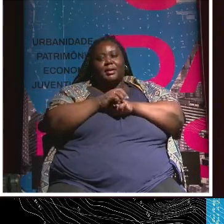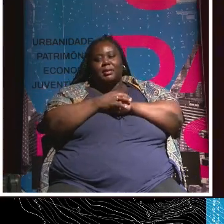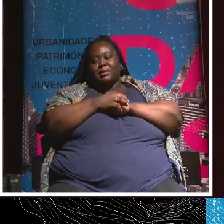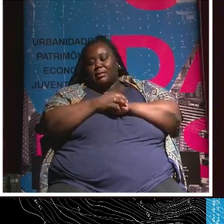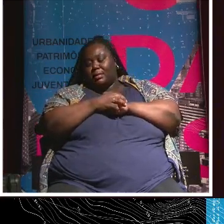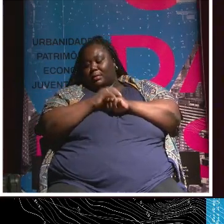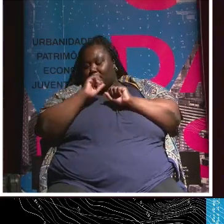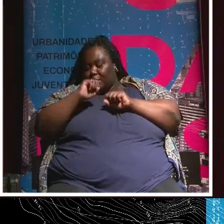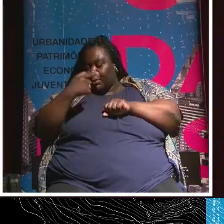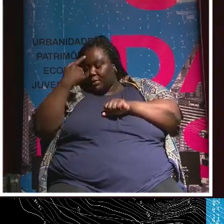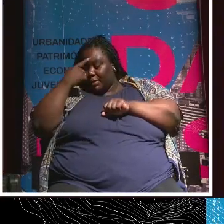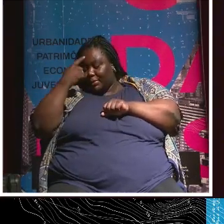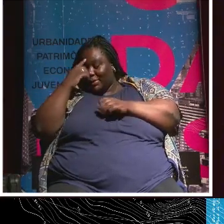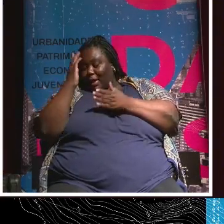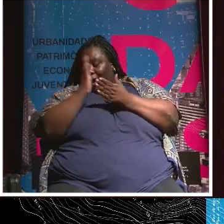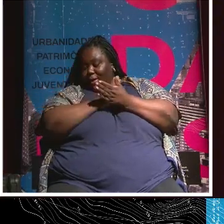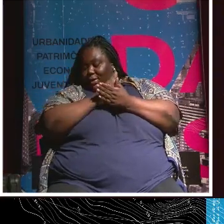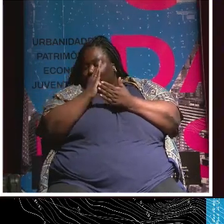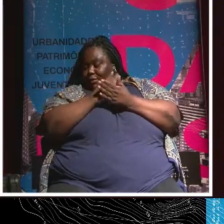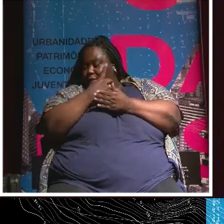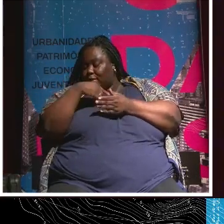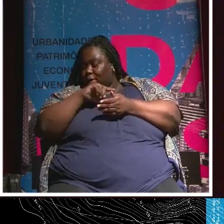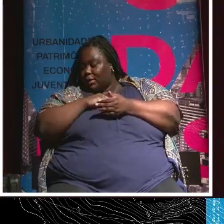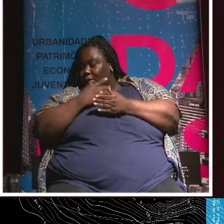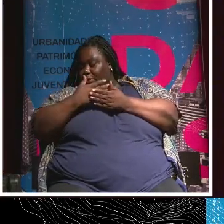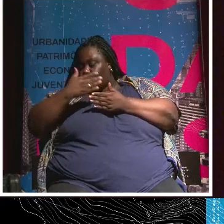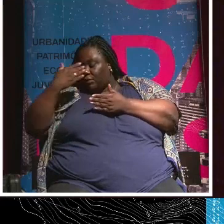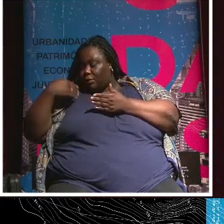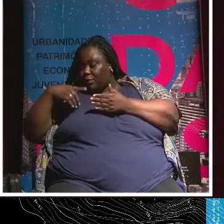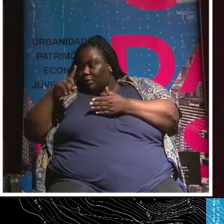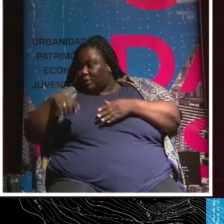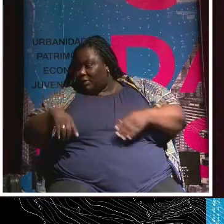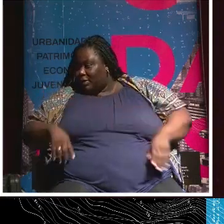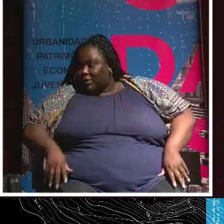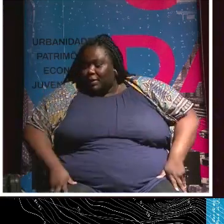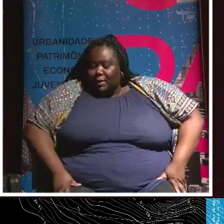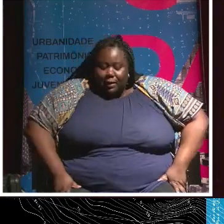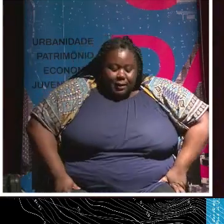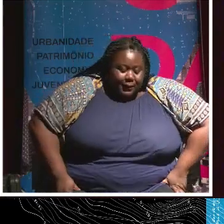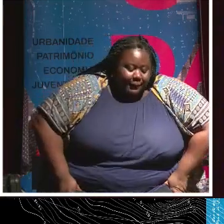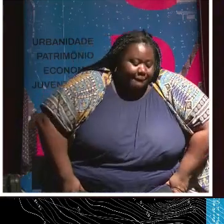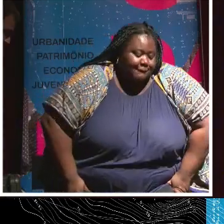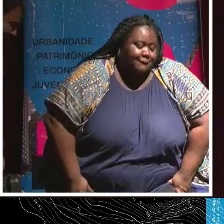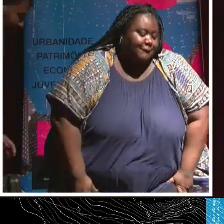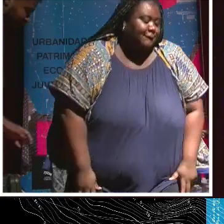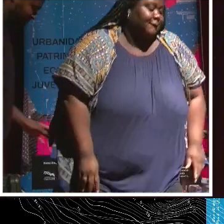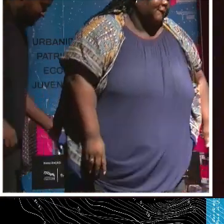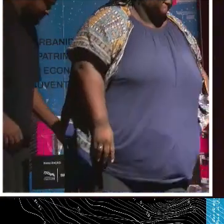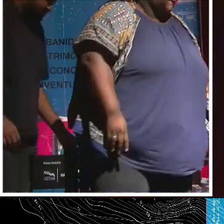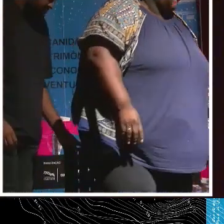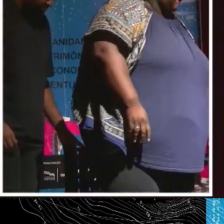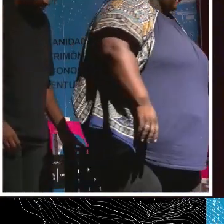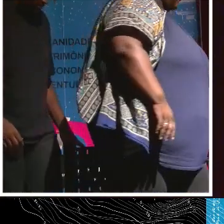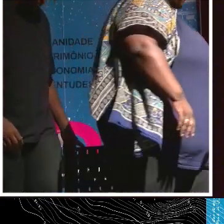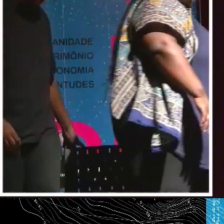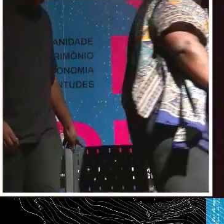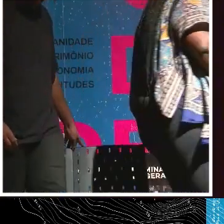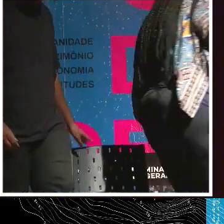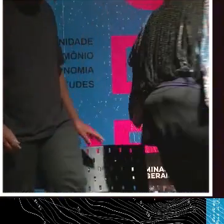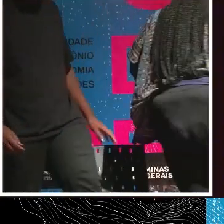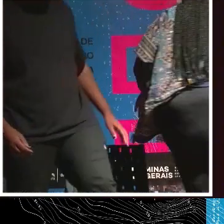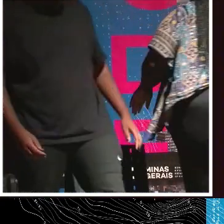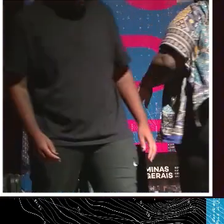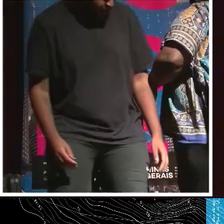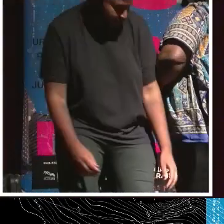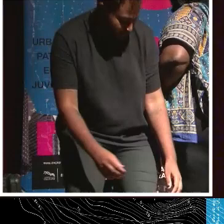e para poder pensar que, às vezes, essa questão de dar um passo atrás para dar dois para frente, né, num movimento quase de dança, mas ao mesmo